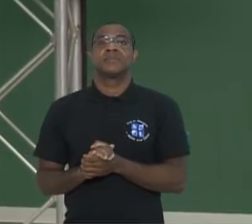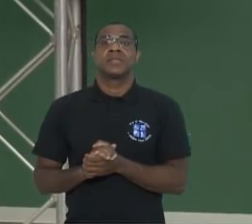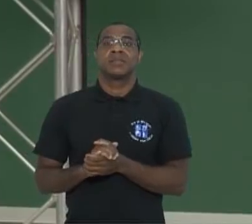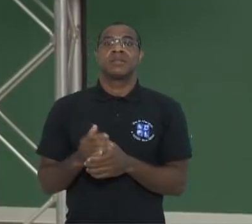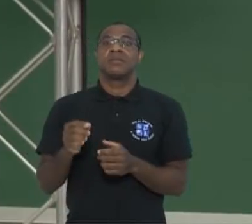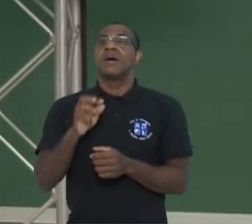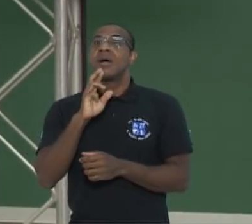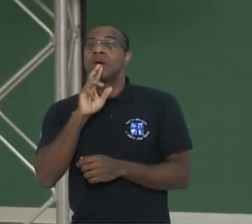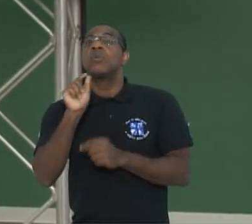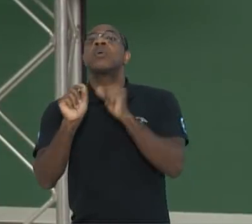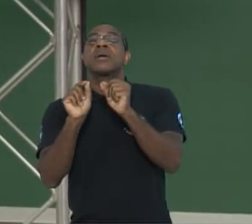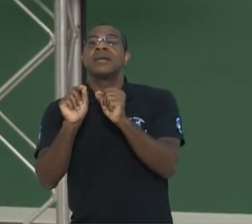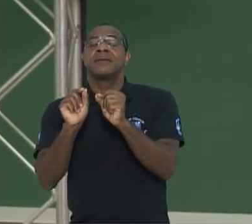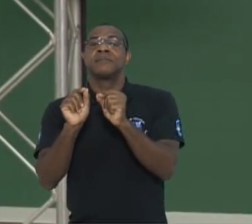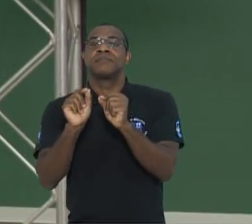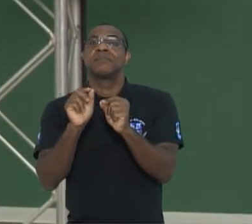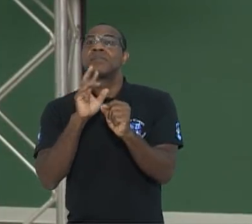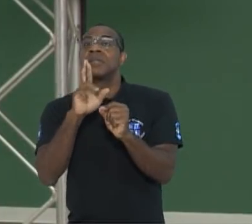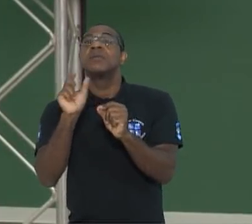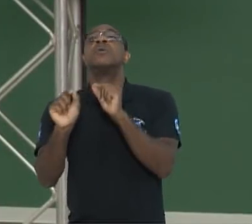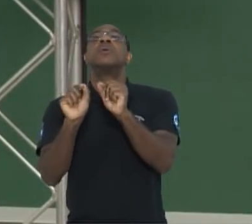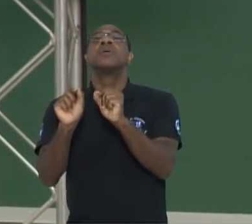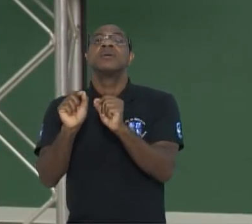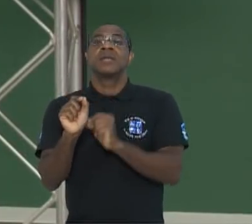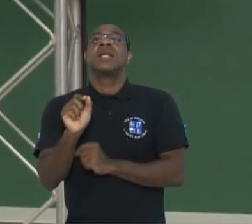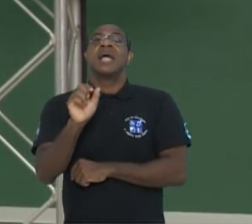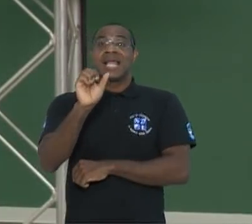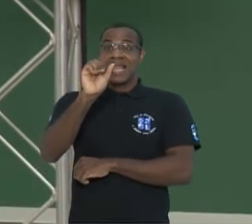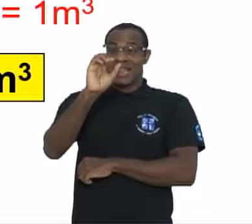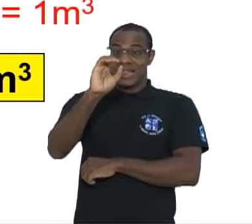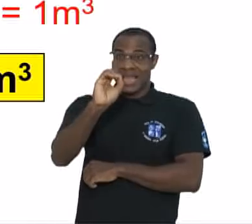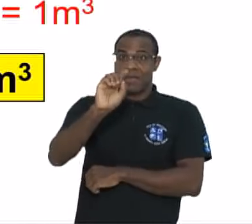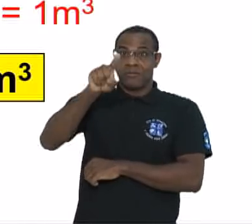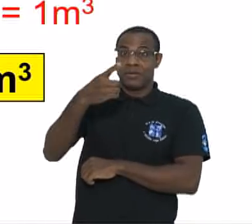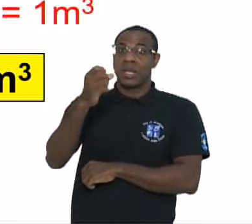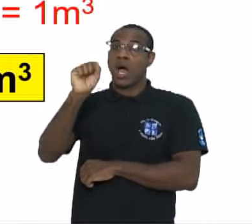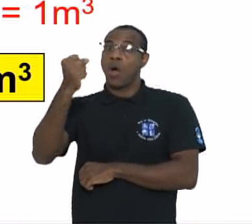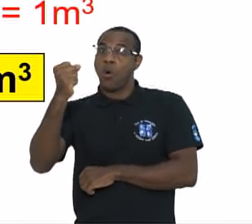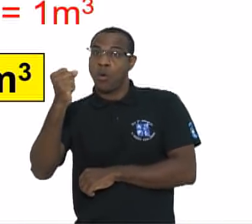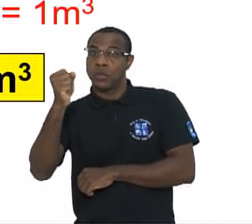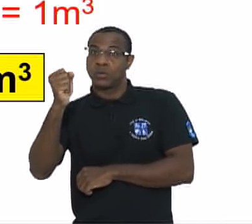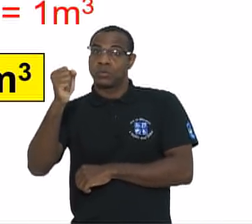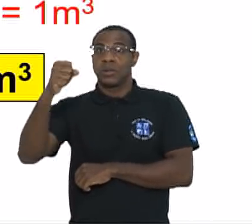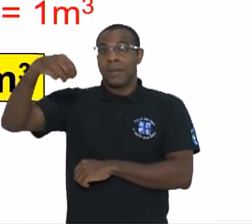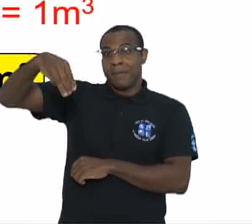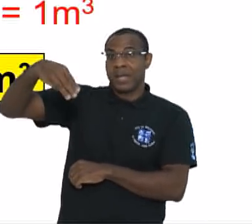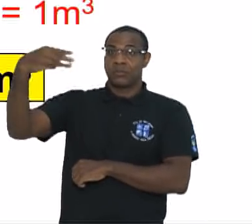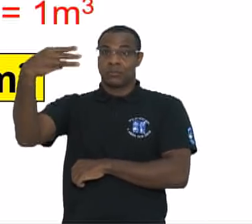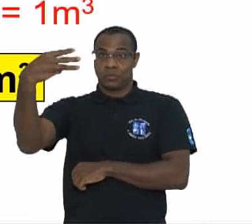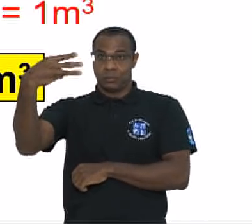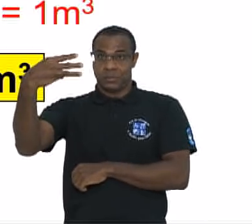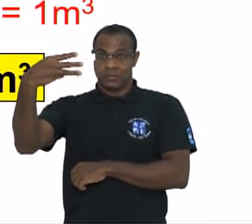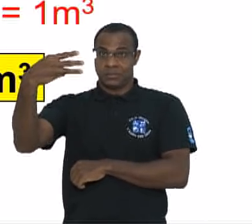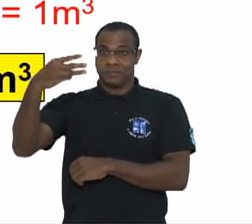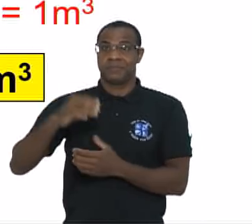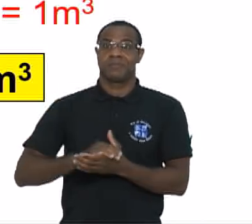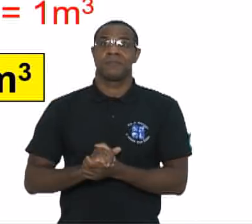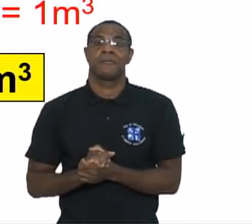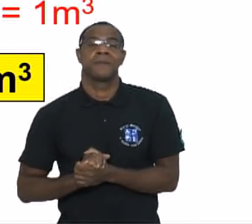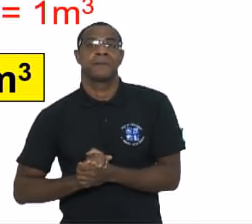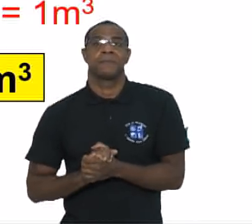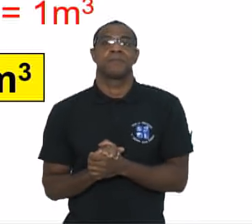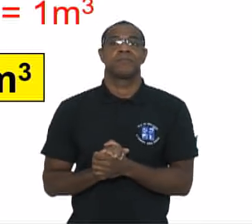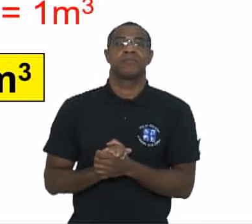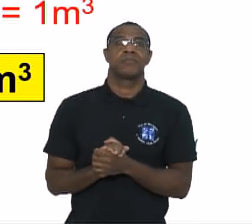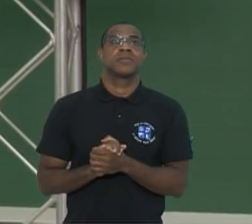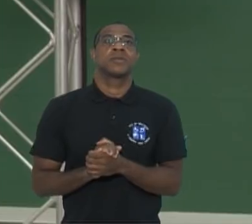0,001. O resultado vai dar 0,8 metros cúbicos. E aqui a igualdade está dizendo que é 8 metros cúbicos.